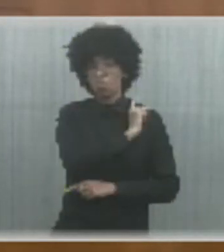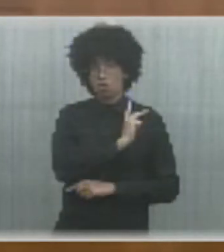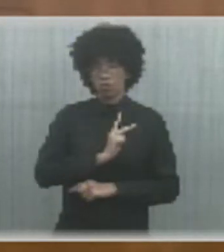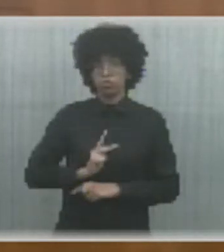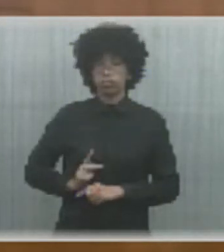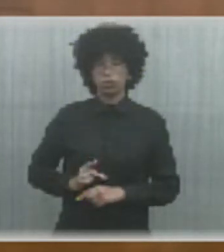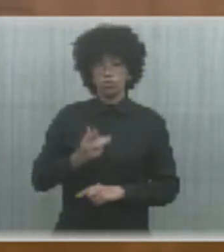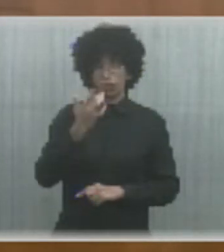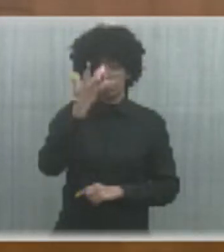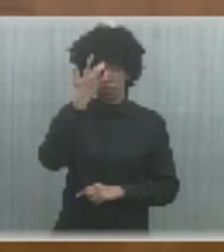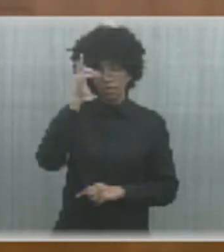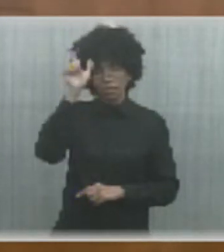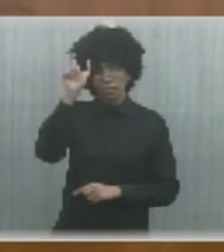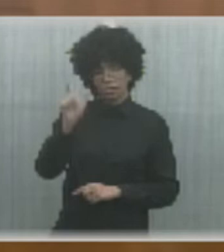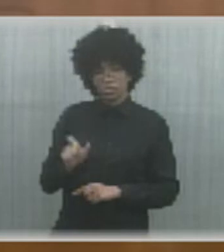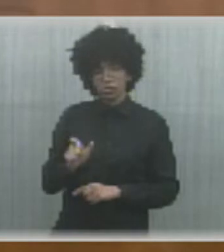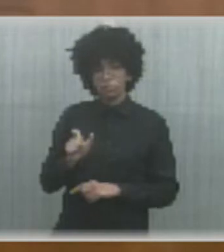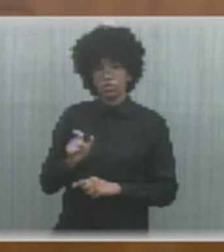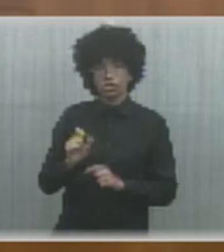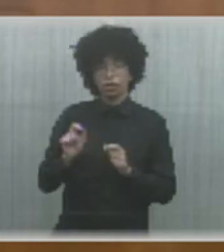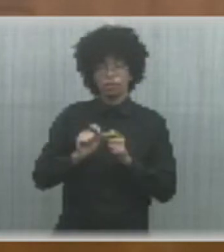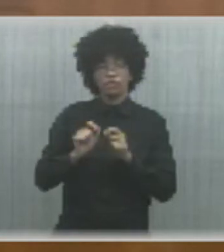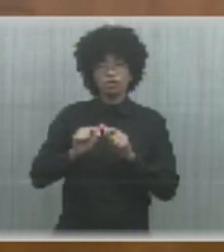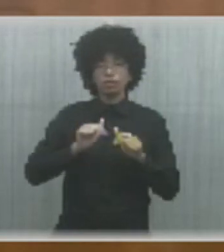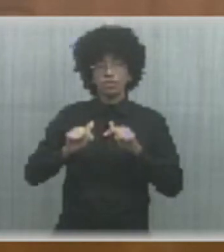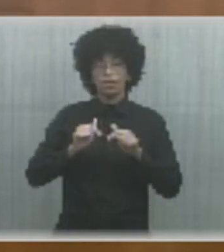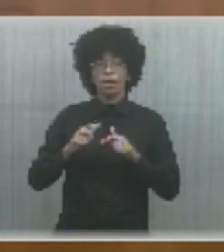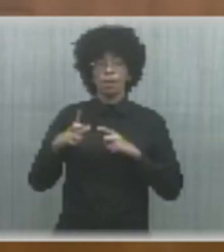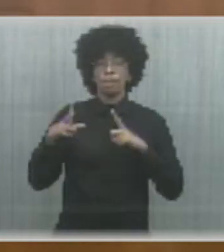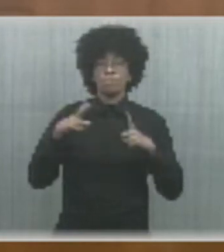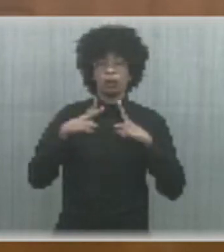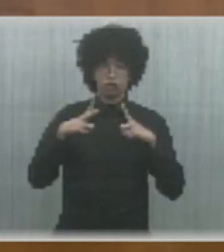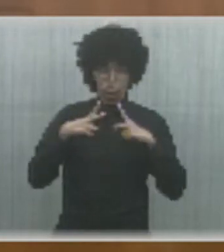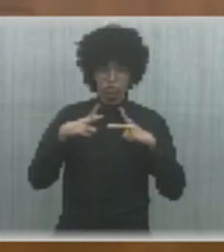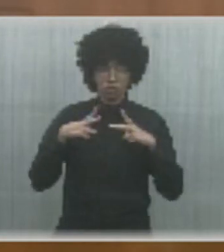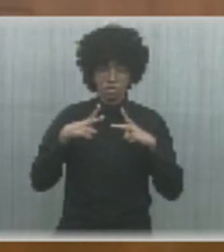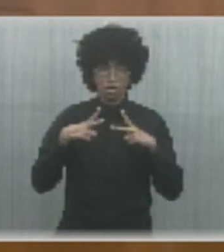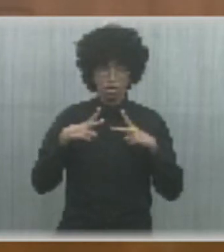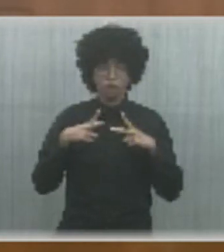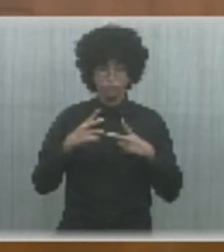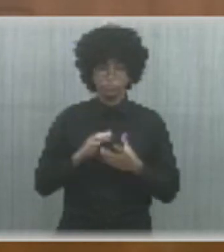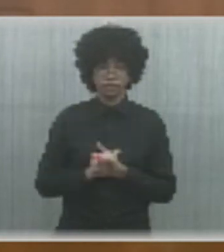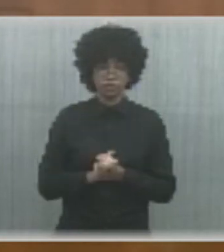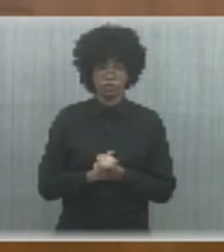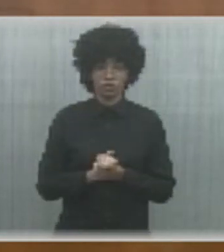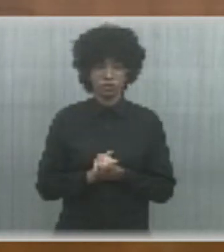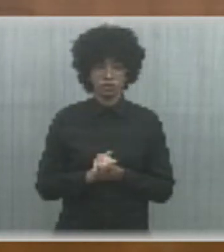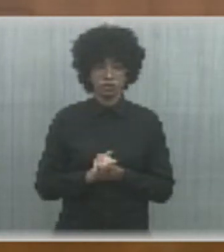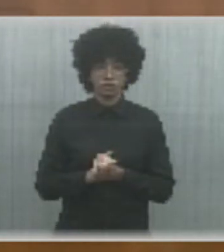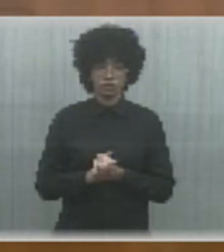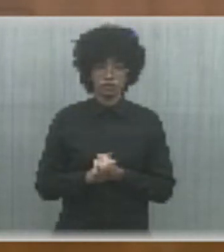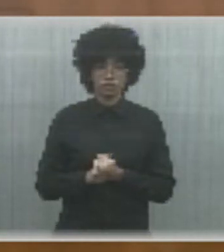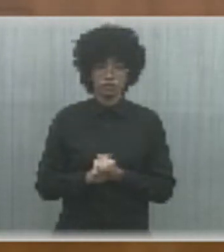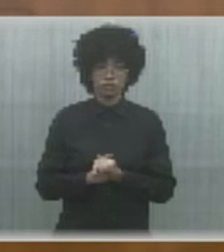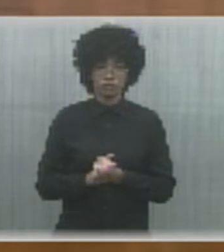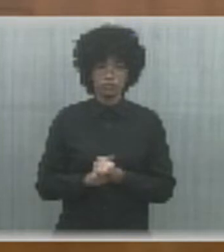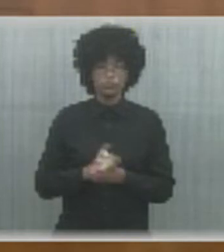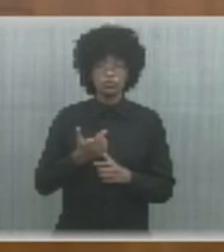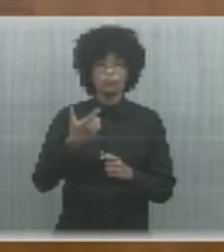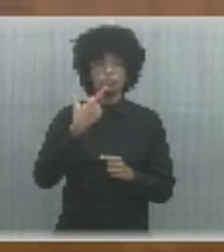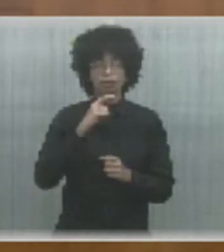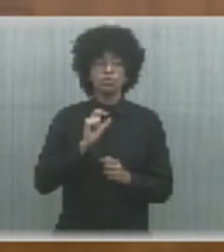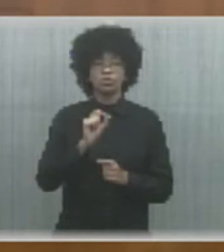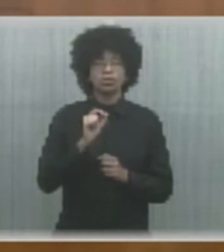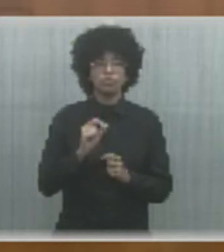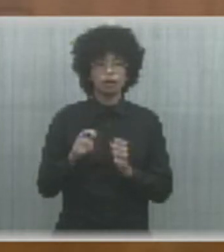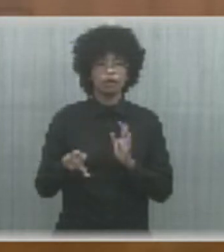uma pessoa para fazer um trabalho particular, um trabalho privado, cujos atos que interferem